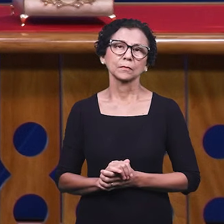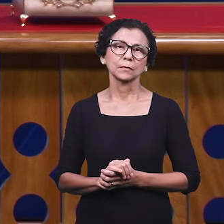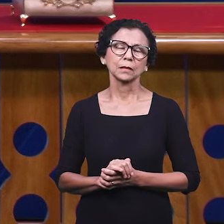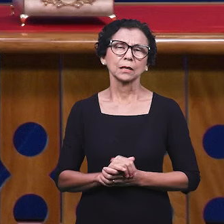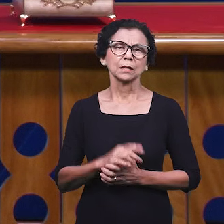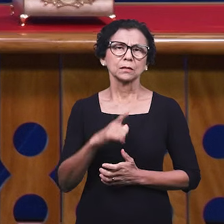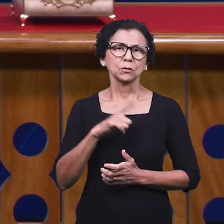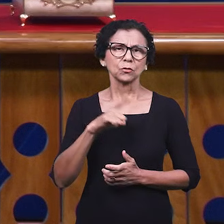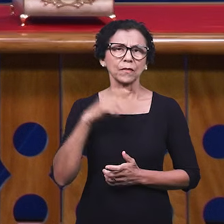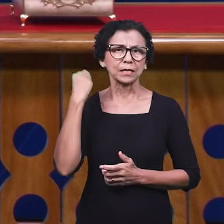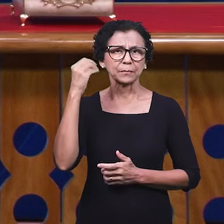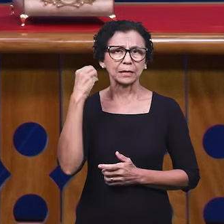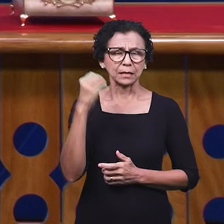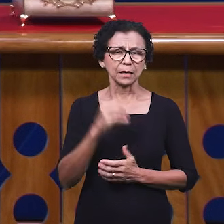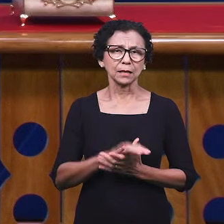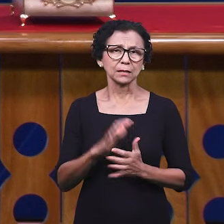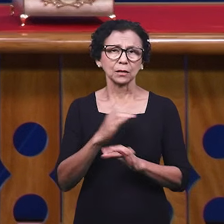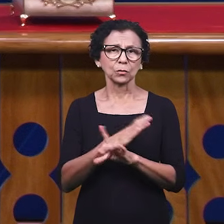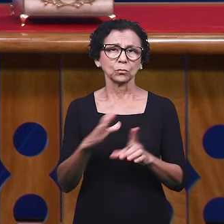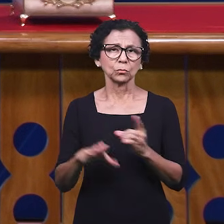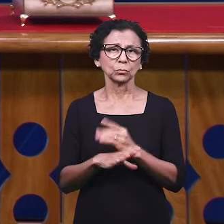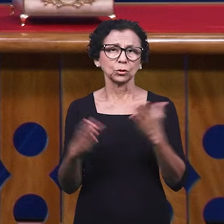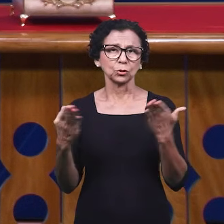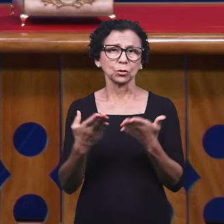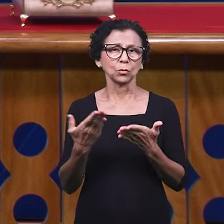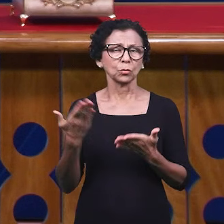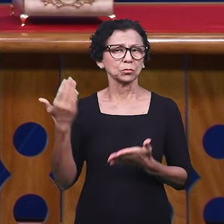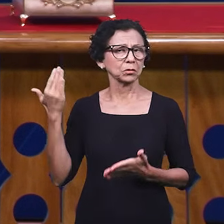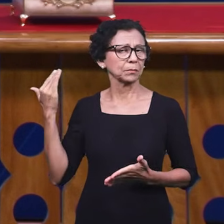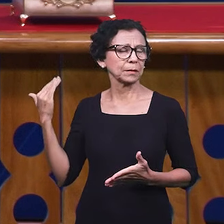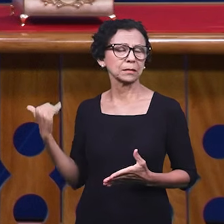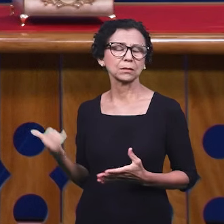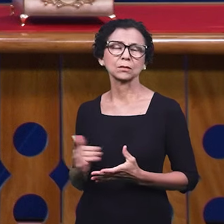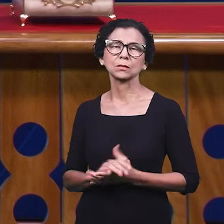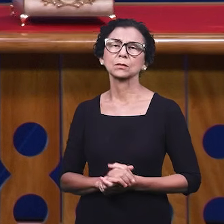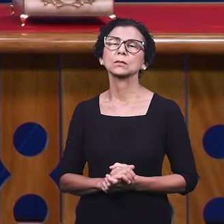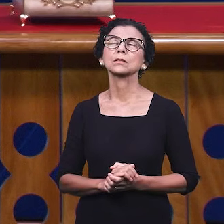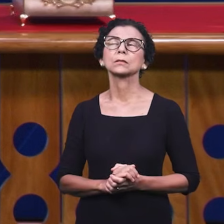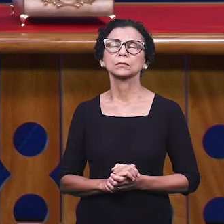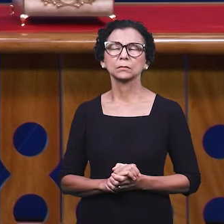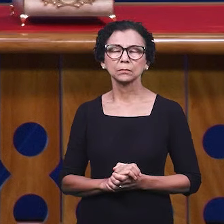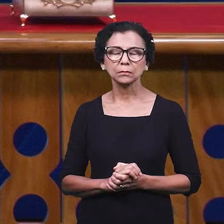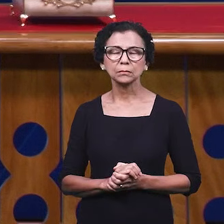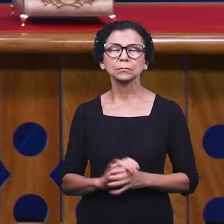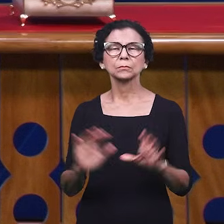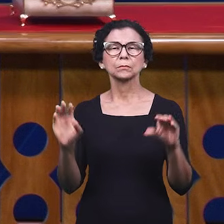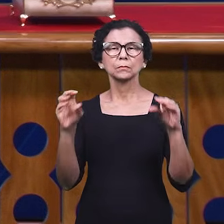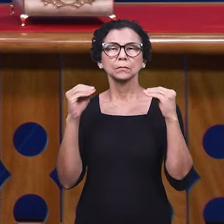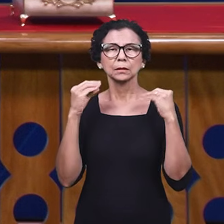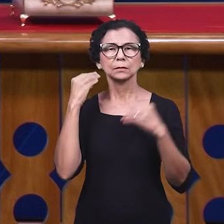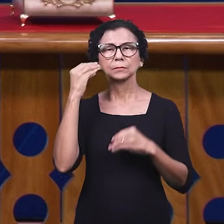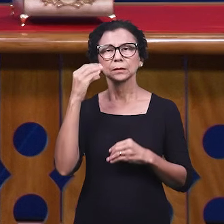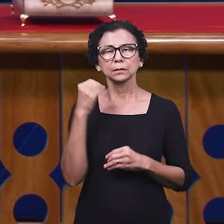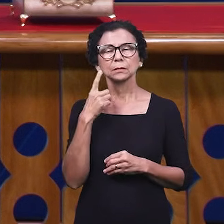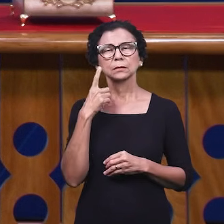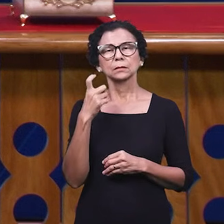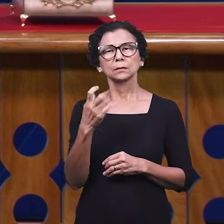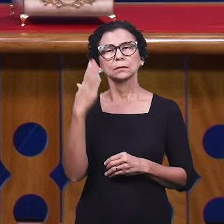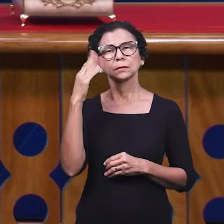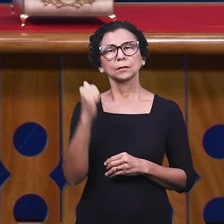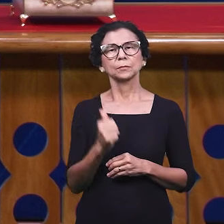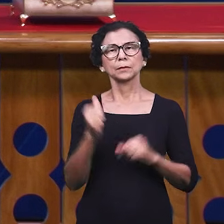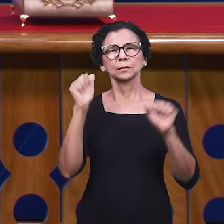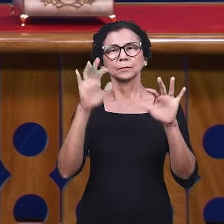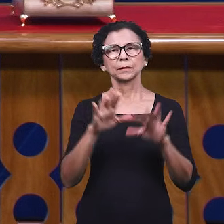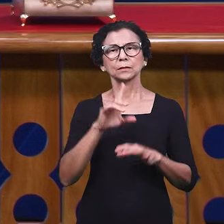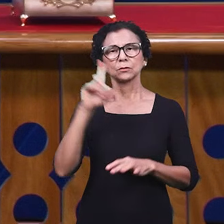compartilhar a sua experiência com esse culto ou com outro culto, nós temos todo o interesse de ouvir aquilo que Deus tem feito no seu lar,